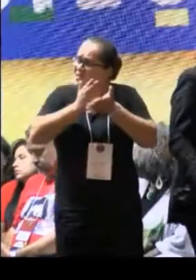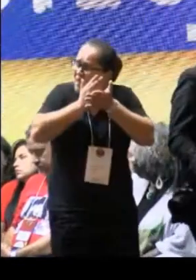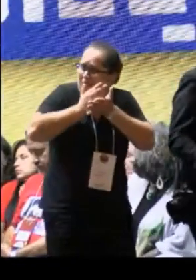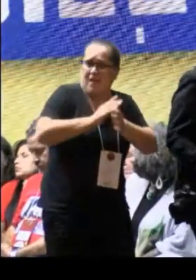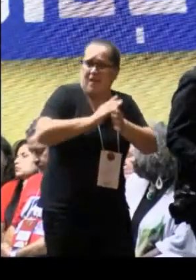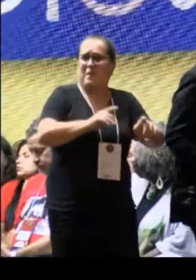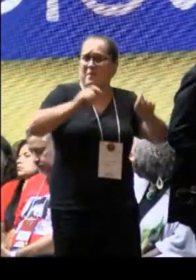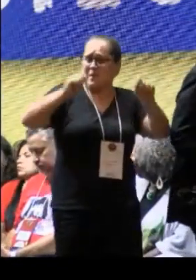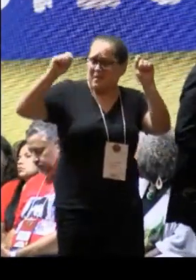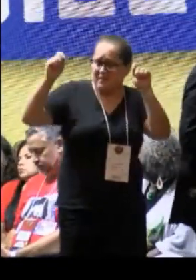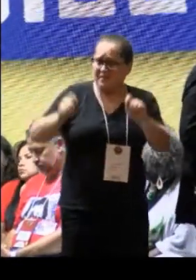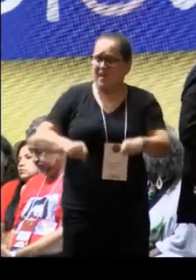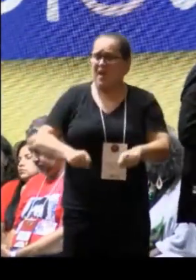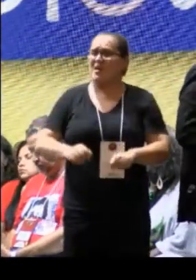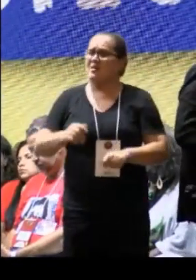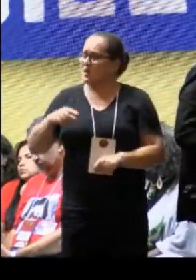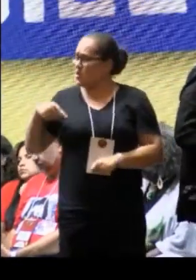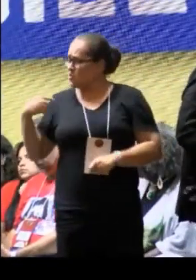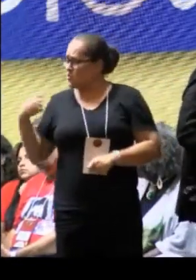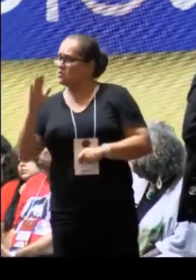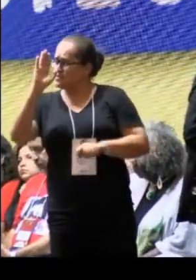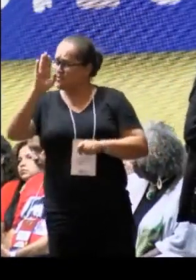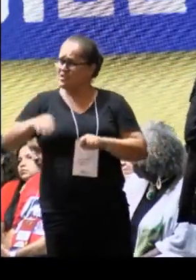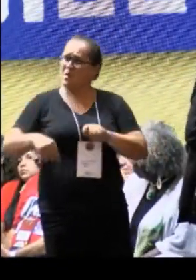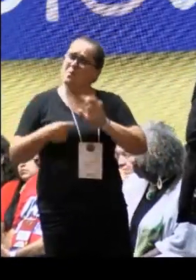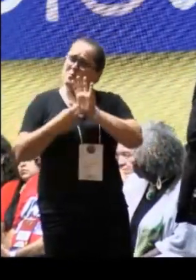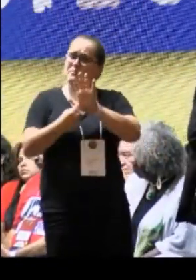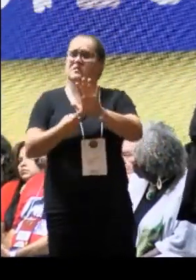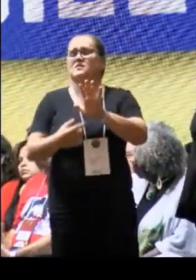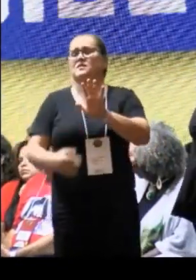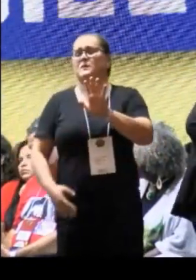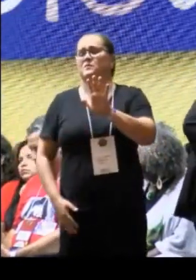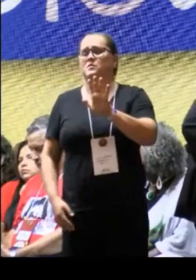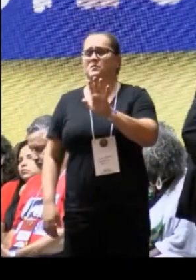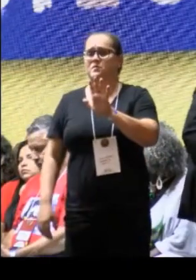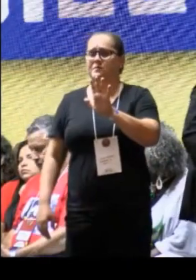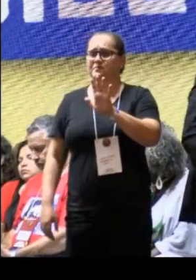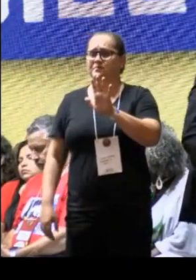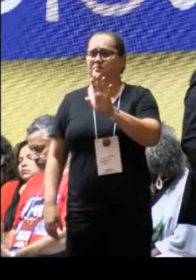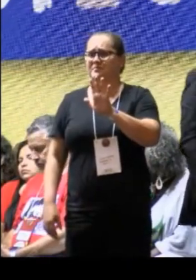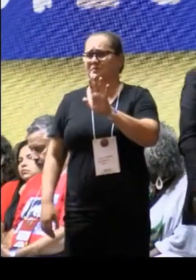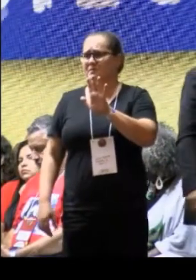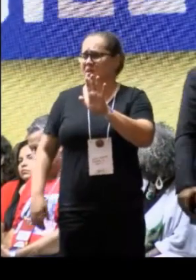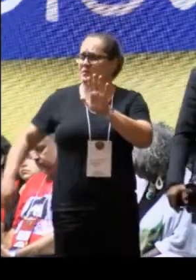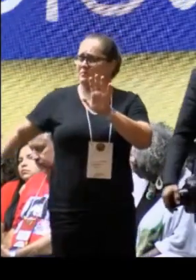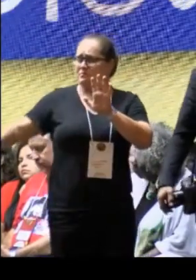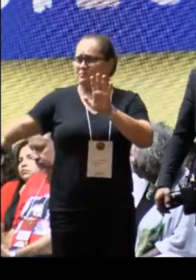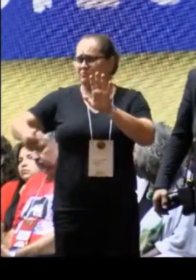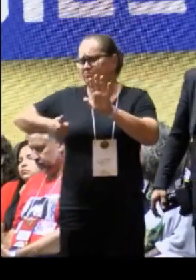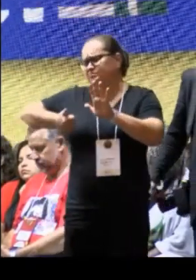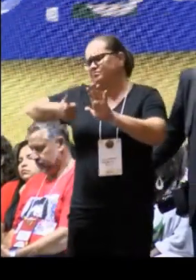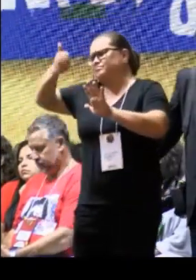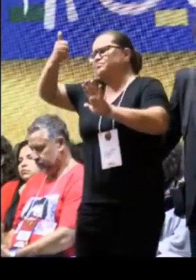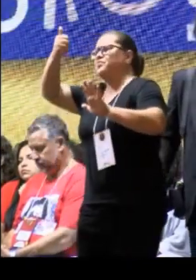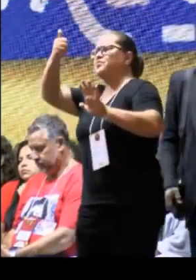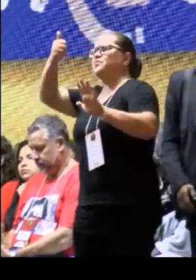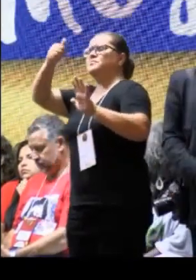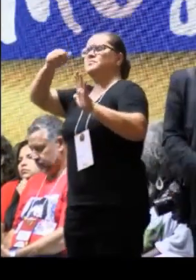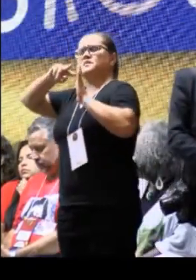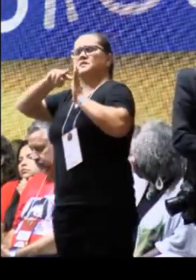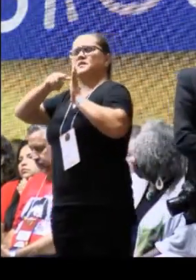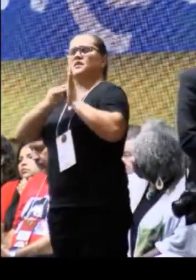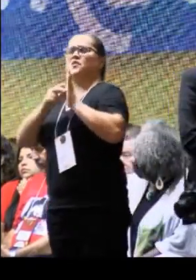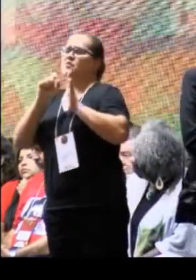interesses contrários aos interesses do país e do povo brasileiro. Soberania significa